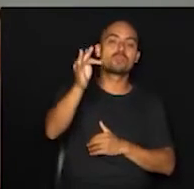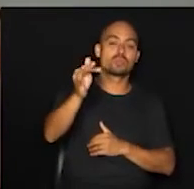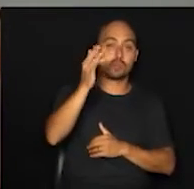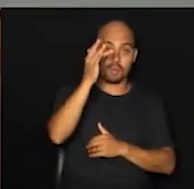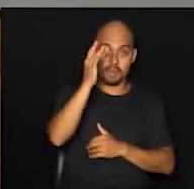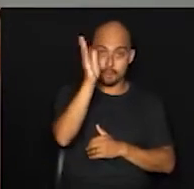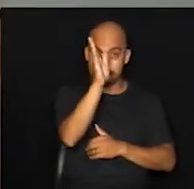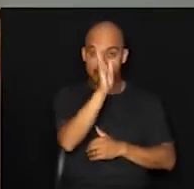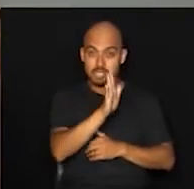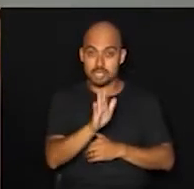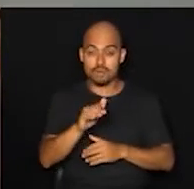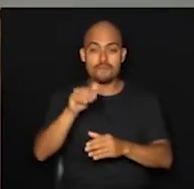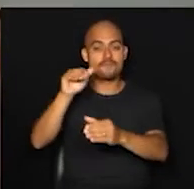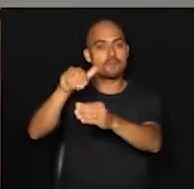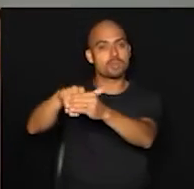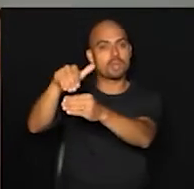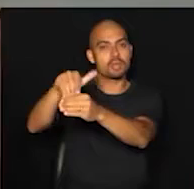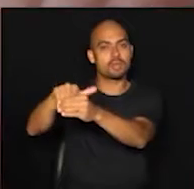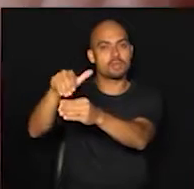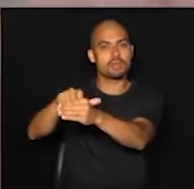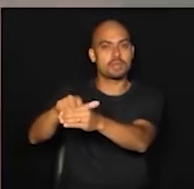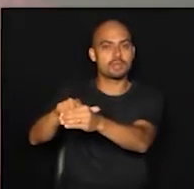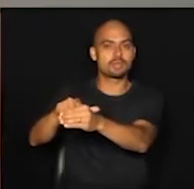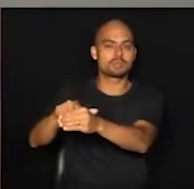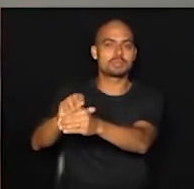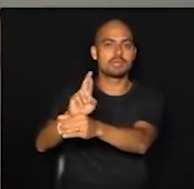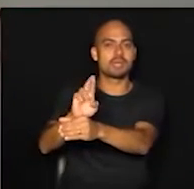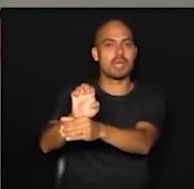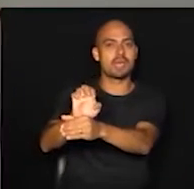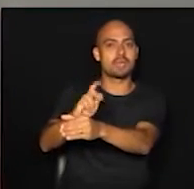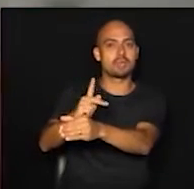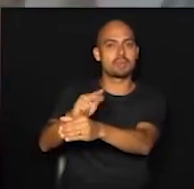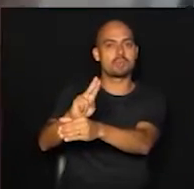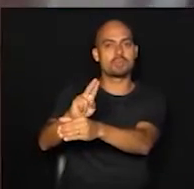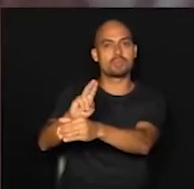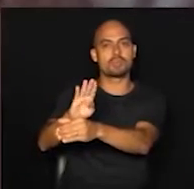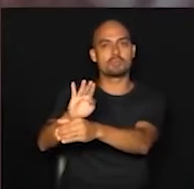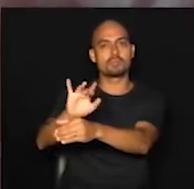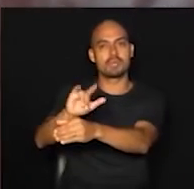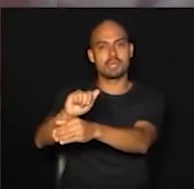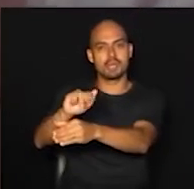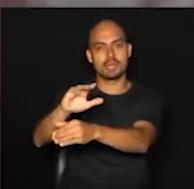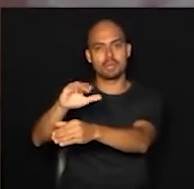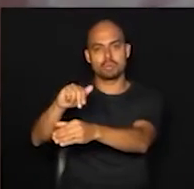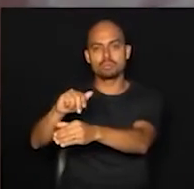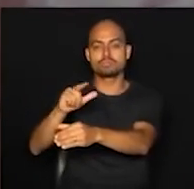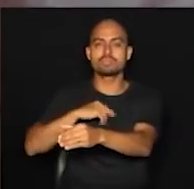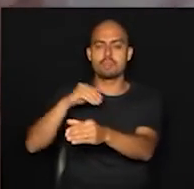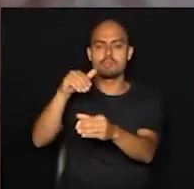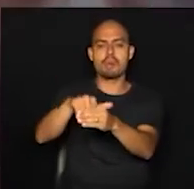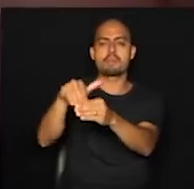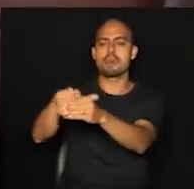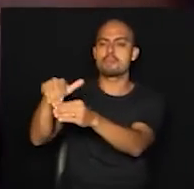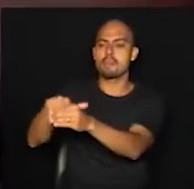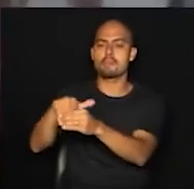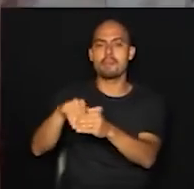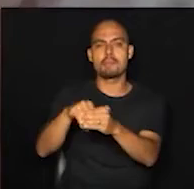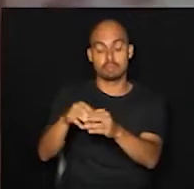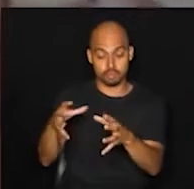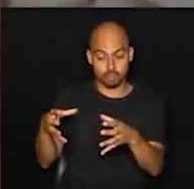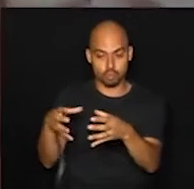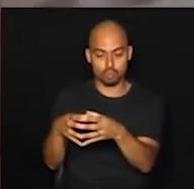votando nos republicanos maciçamente, vai ter uma Câmara totalmente republicanista, ou